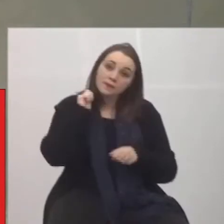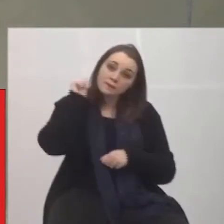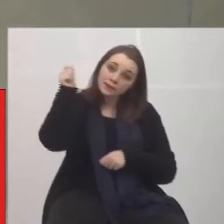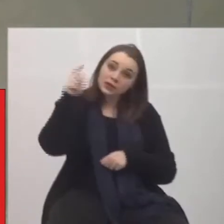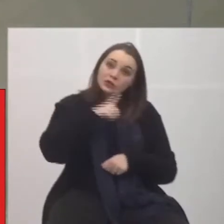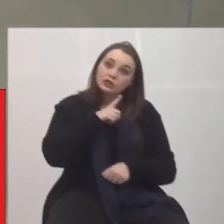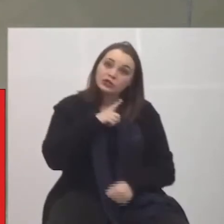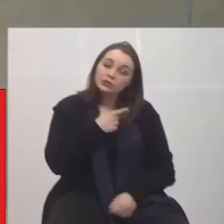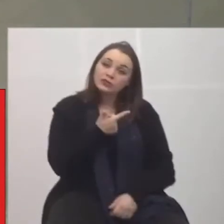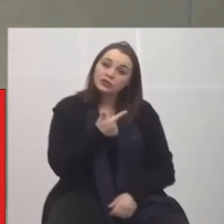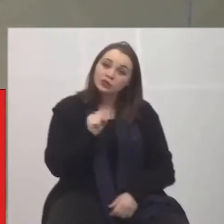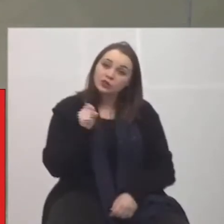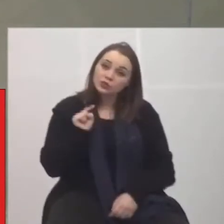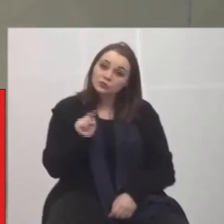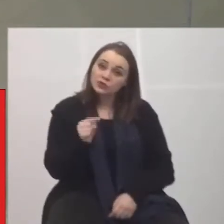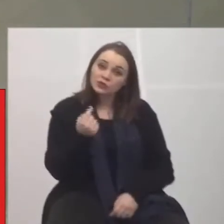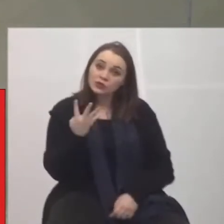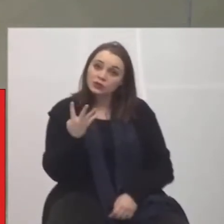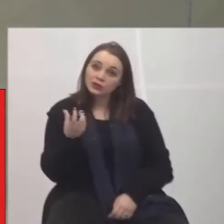28.046